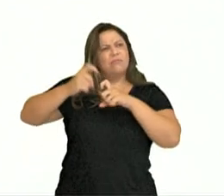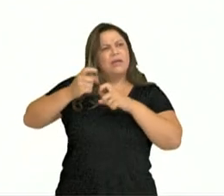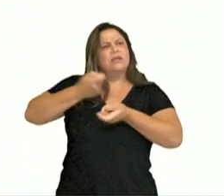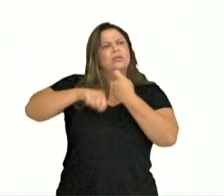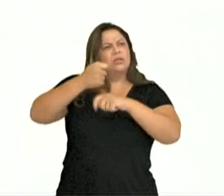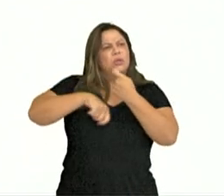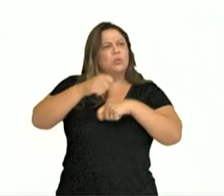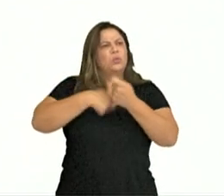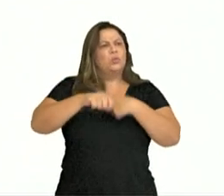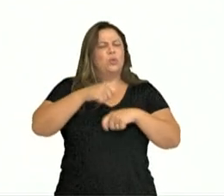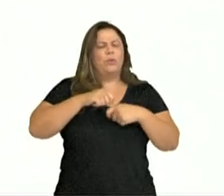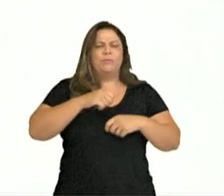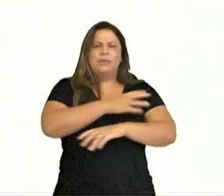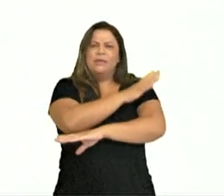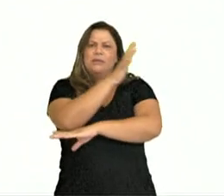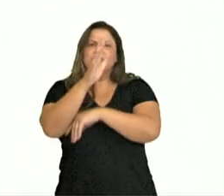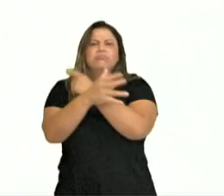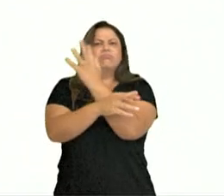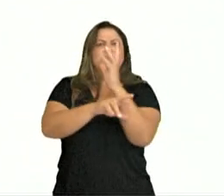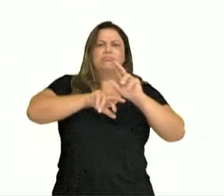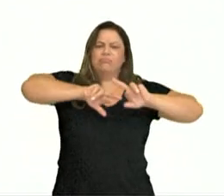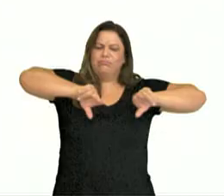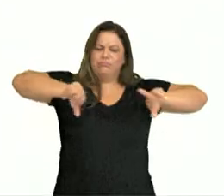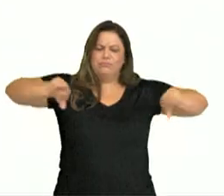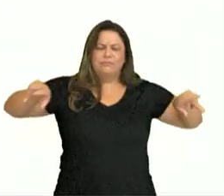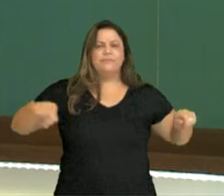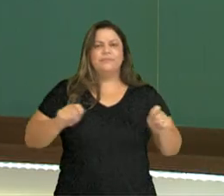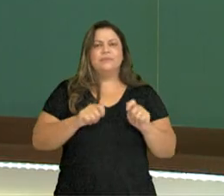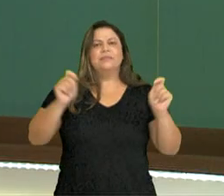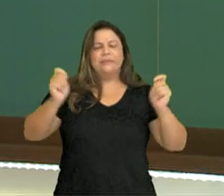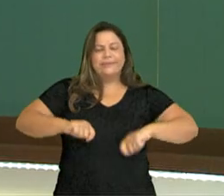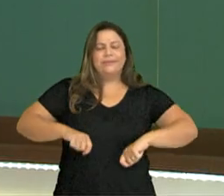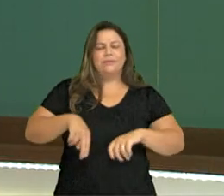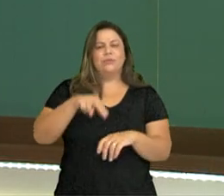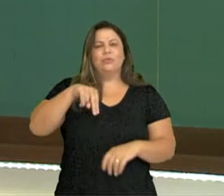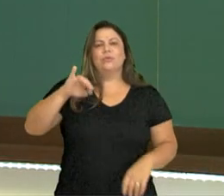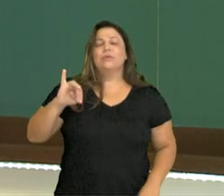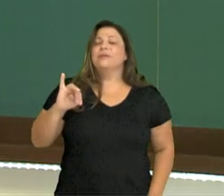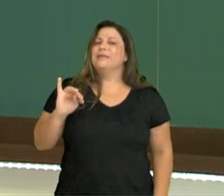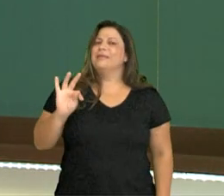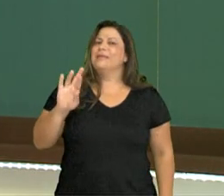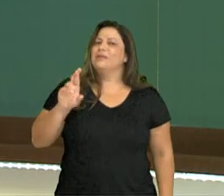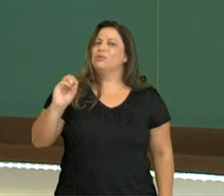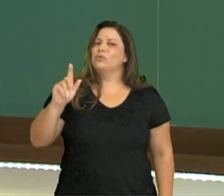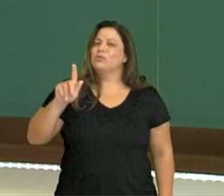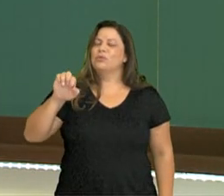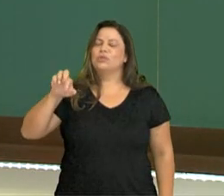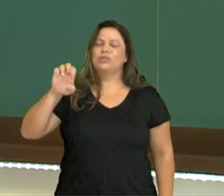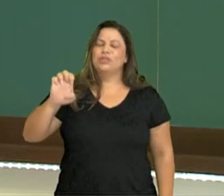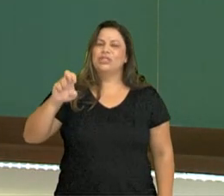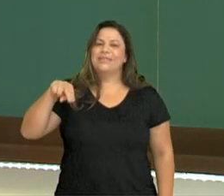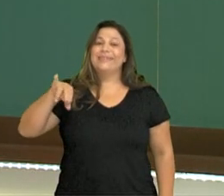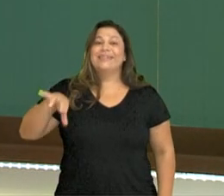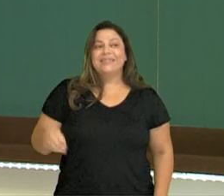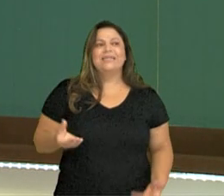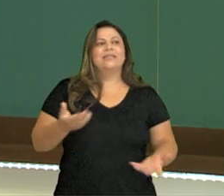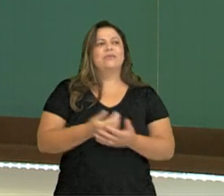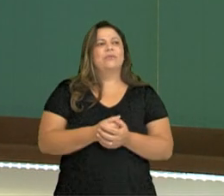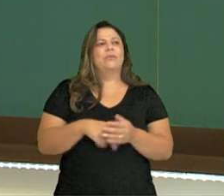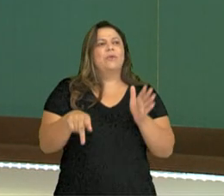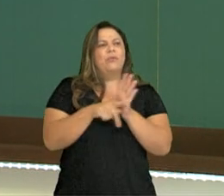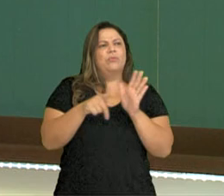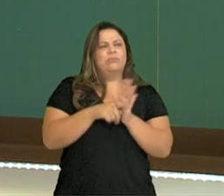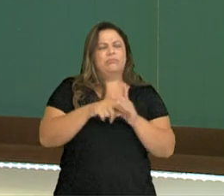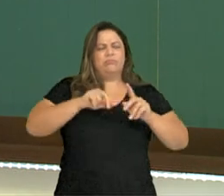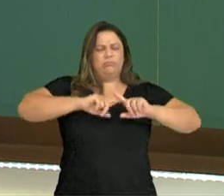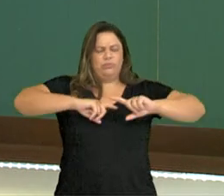e ecológica, principalmente na questão da fixação do nitrogênio, produção de alimentos e a microbiota